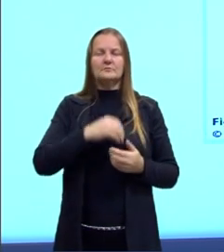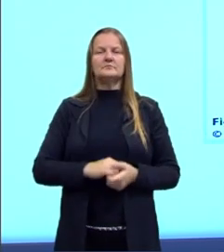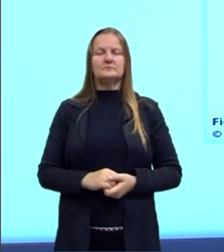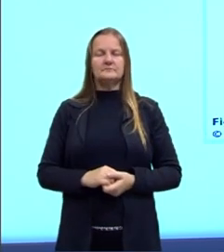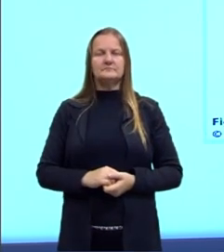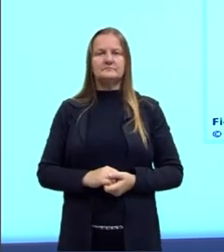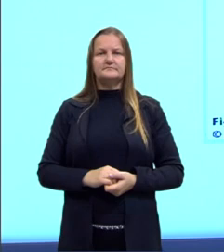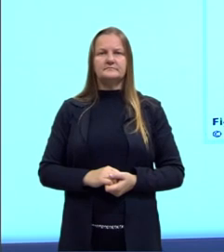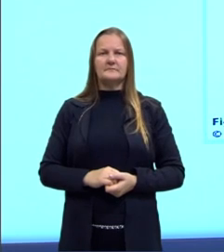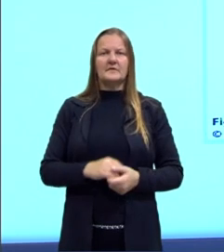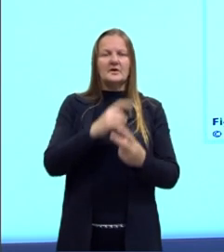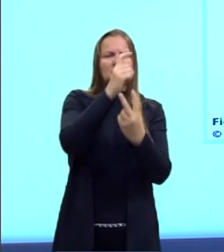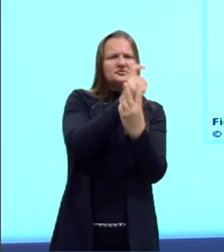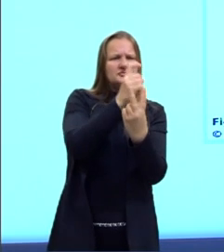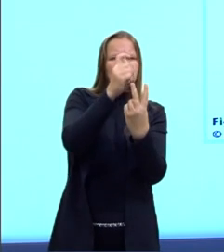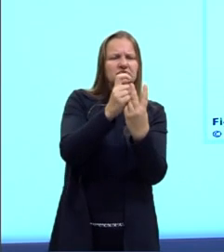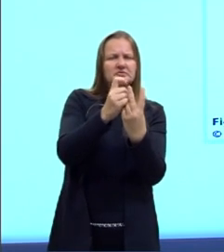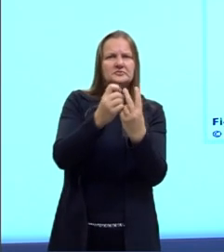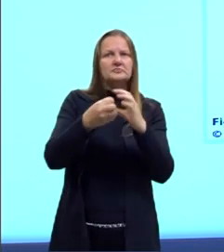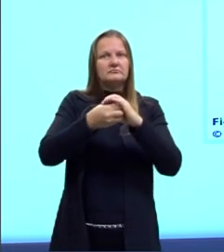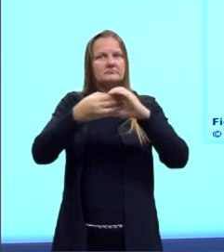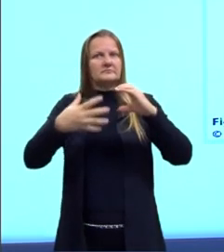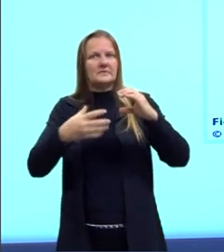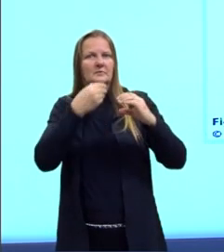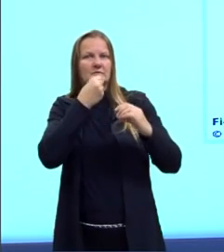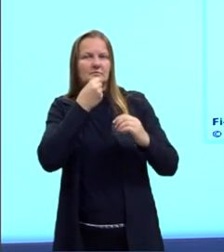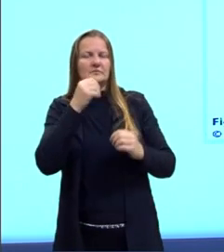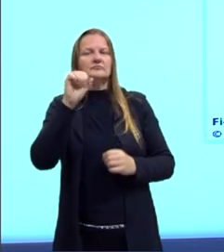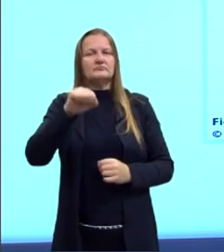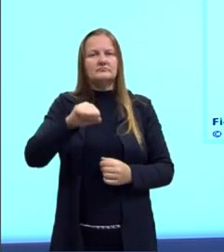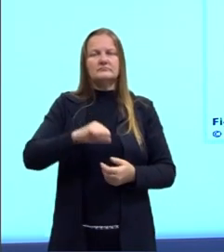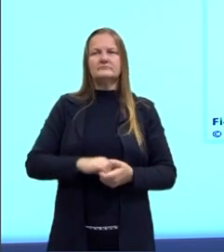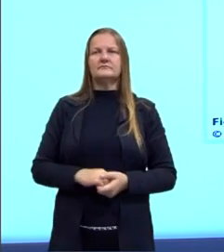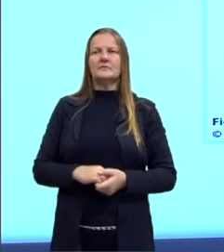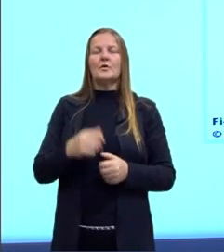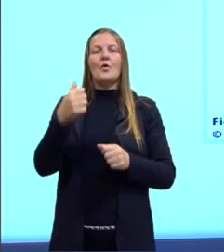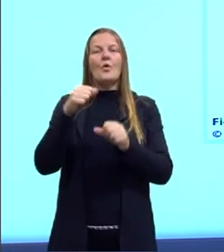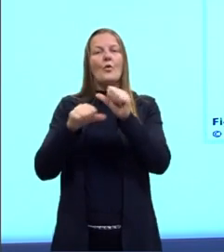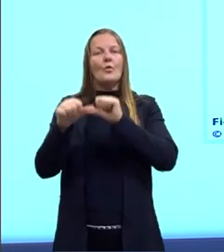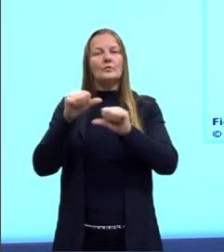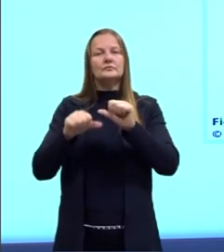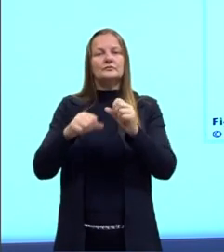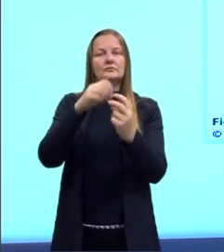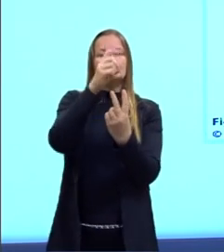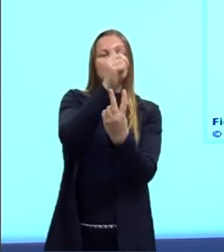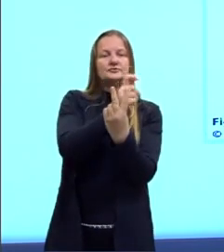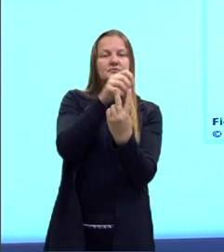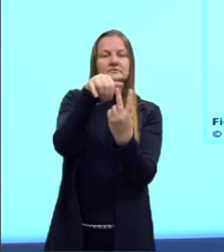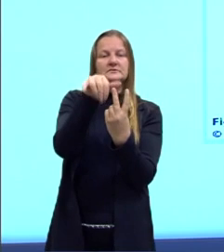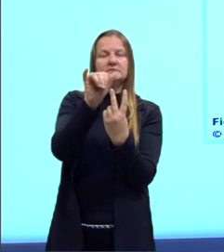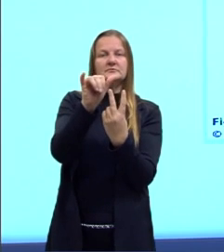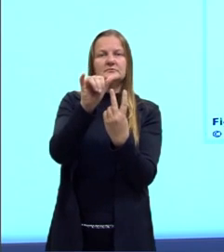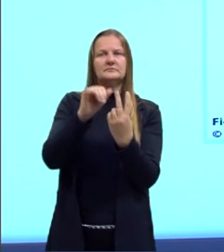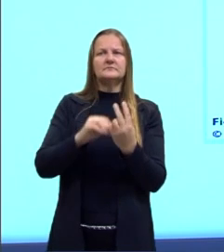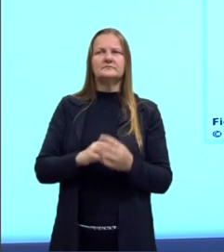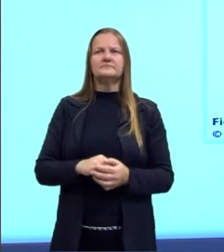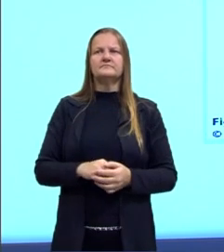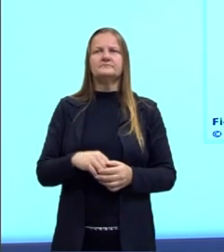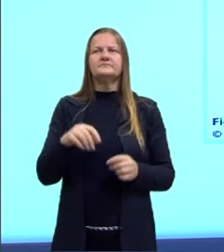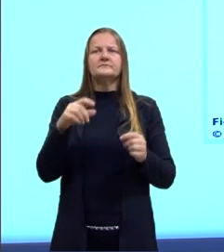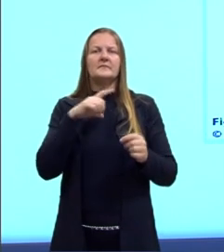masculinas e aqui outro caso ó uma mulher XY Então